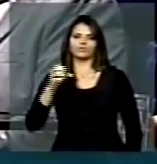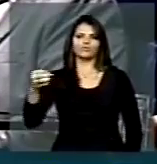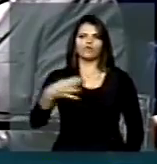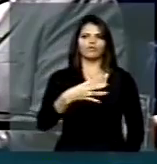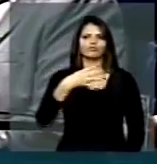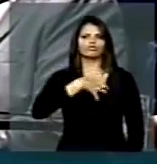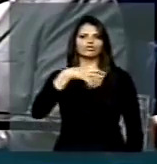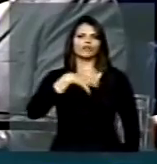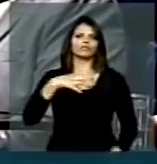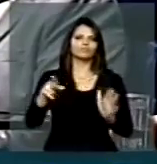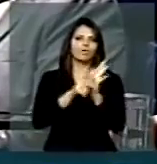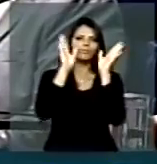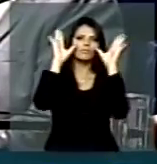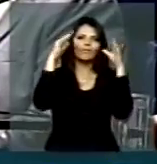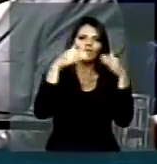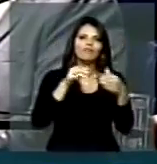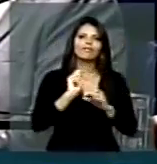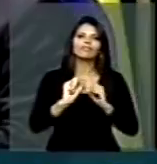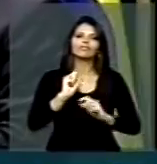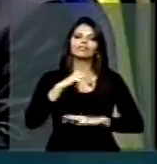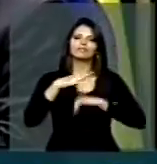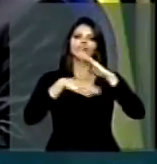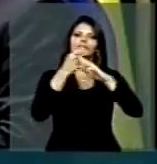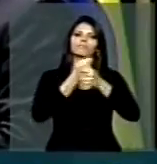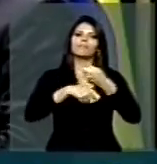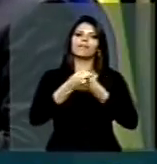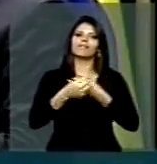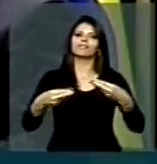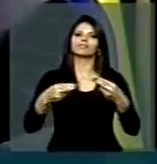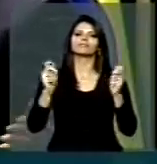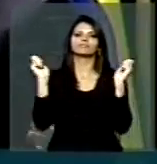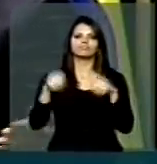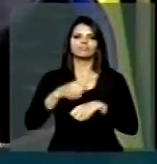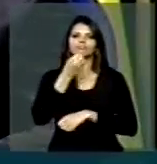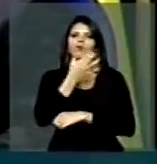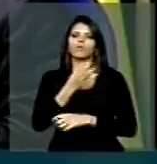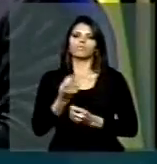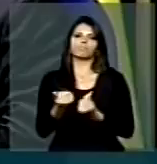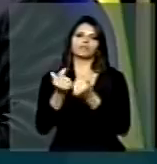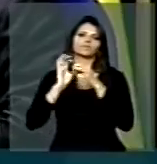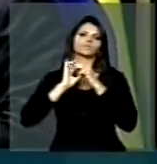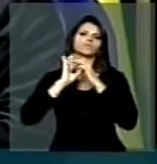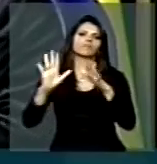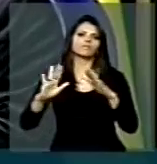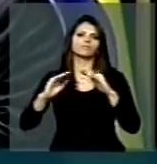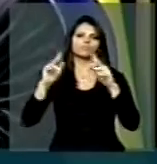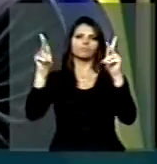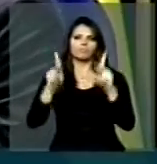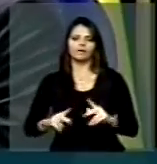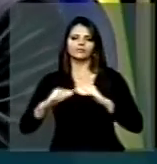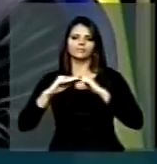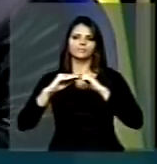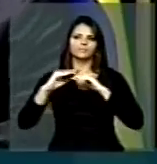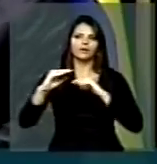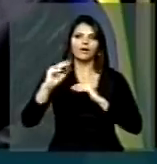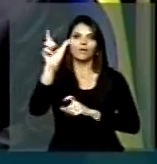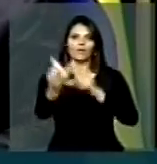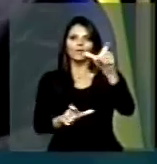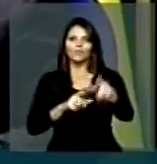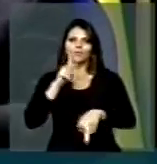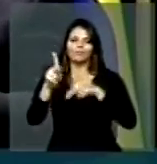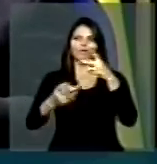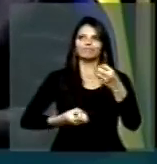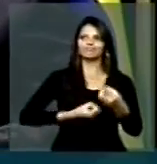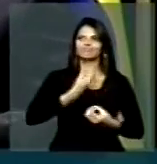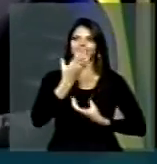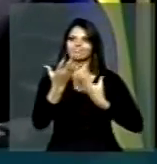pedagogia voltada para a construção de mercados saudáveis e de um ambiente de preços livres e estáveis foi contagiando os brasileiros, com um condão